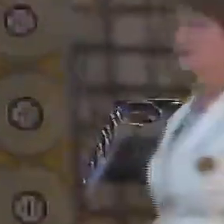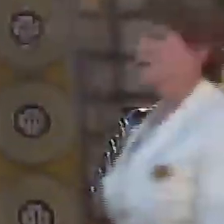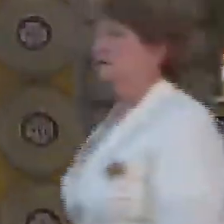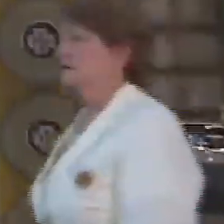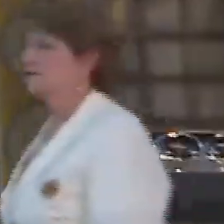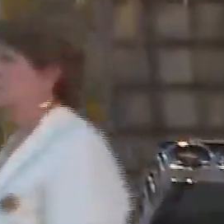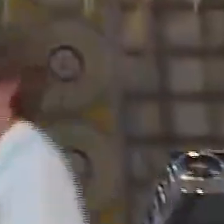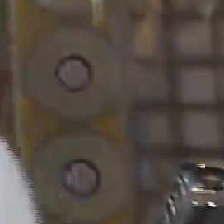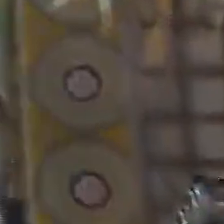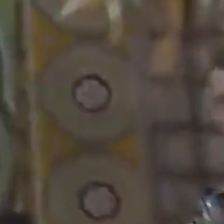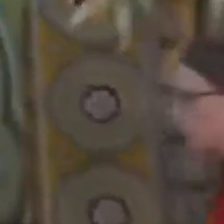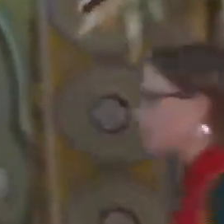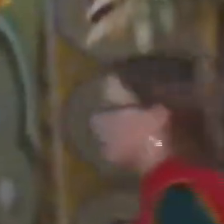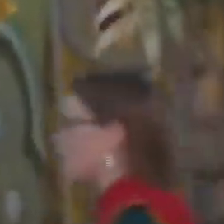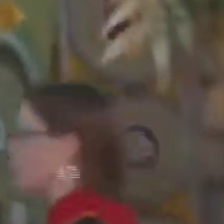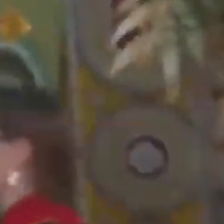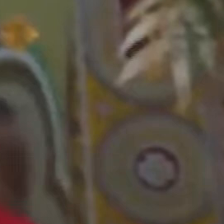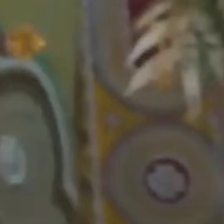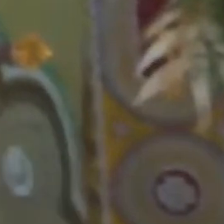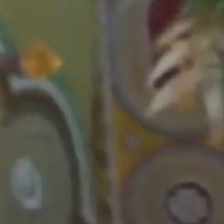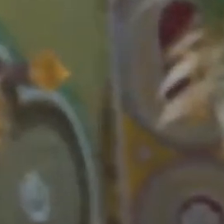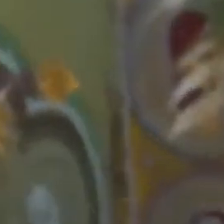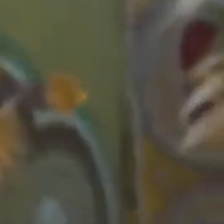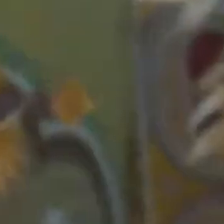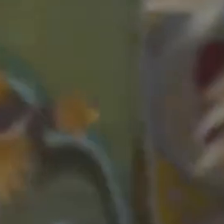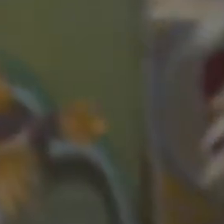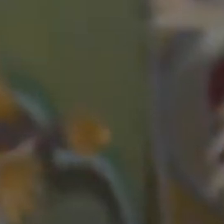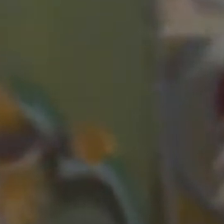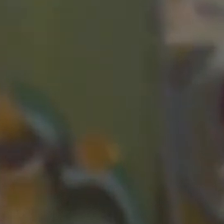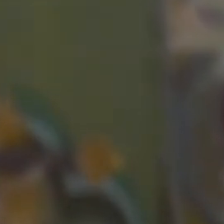sei que o meu futuro